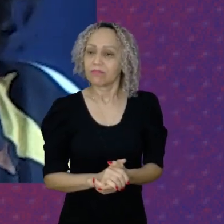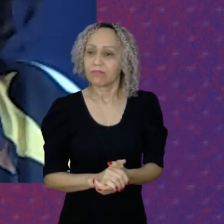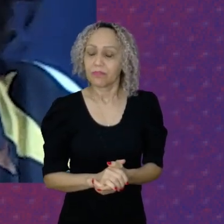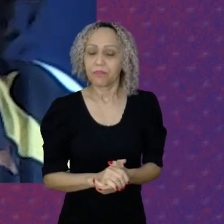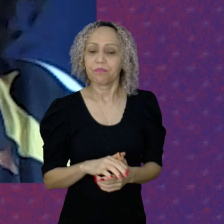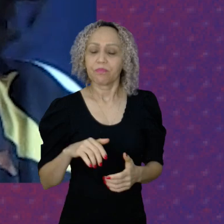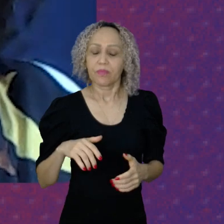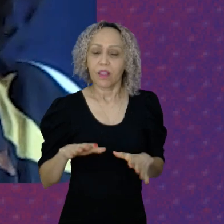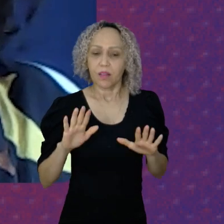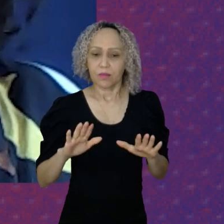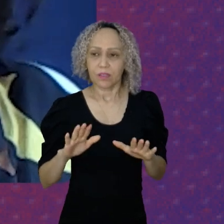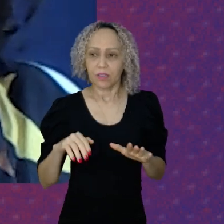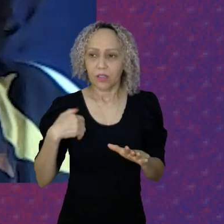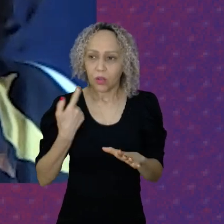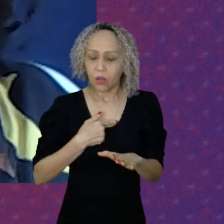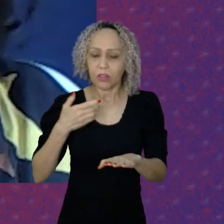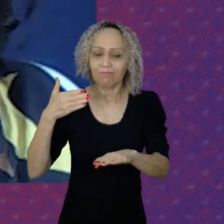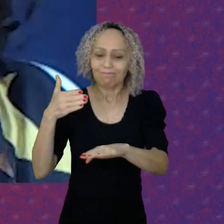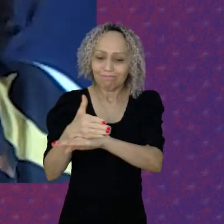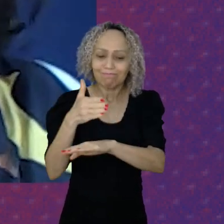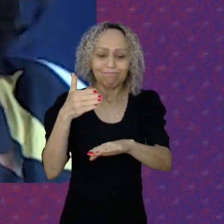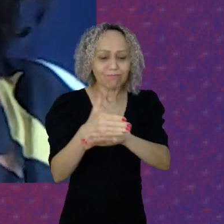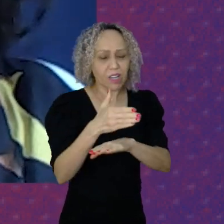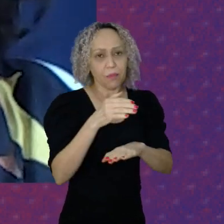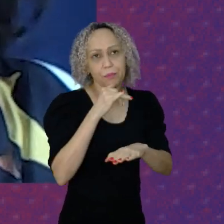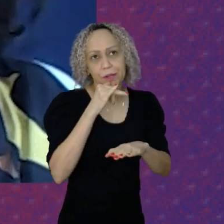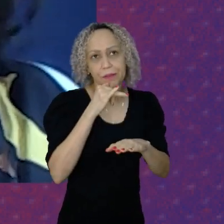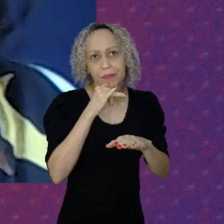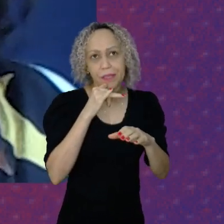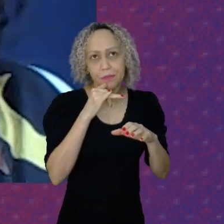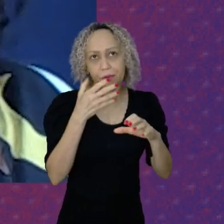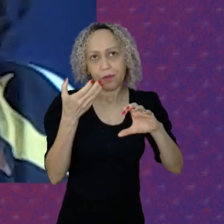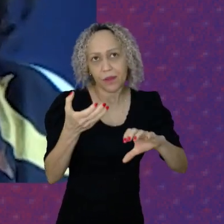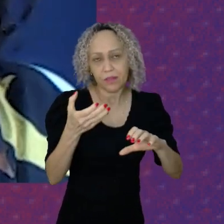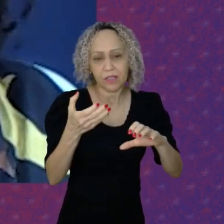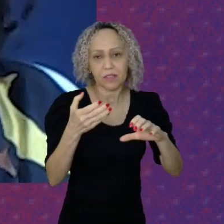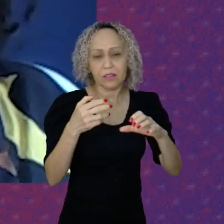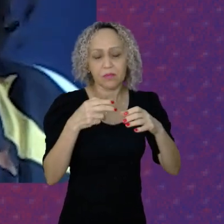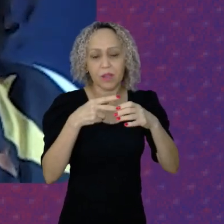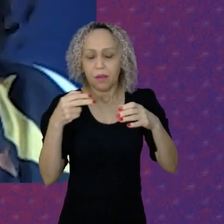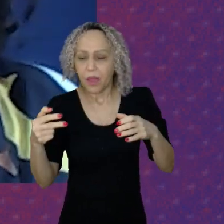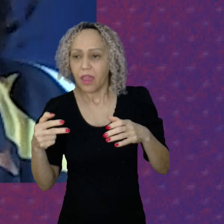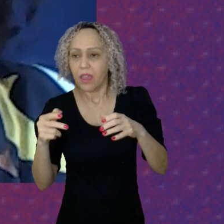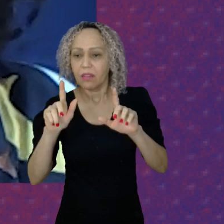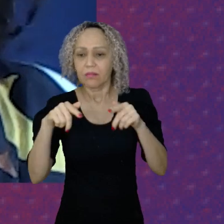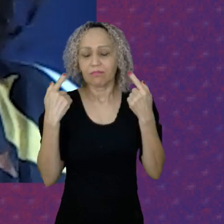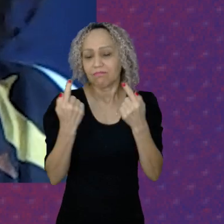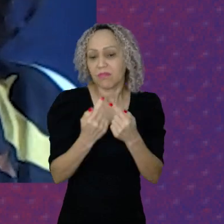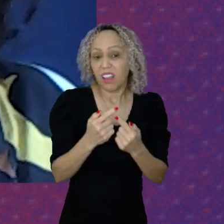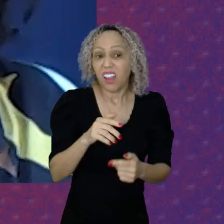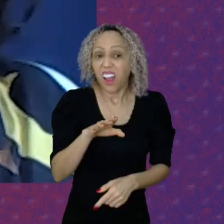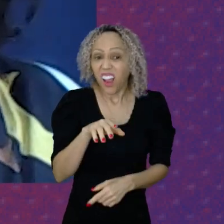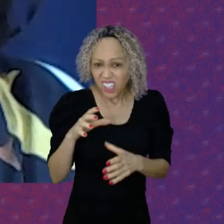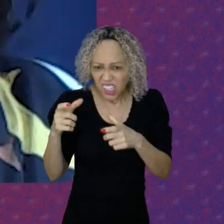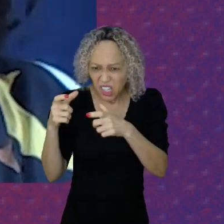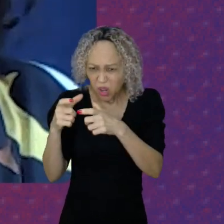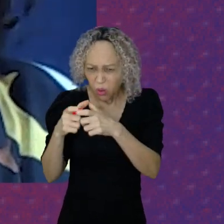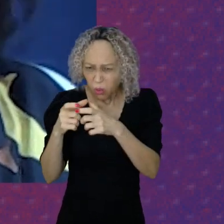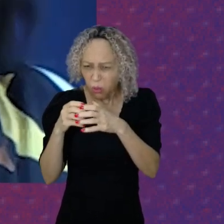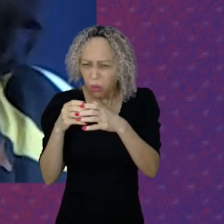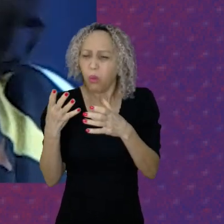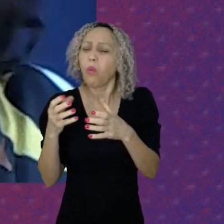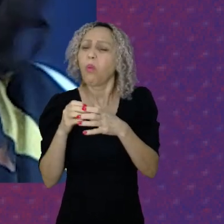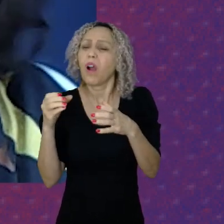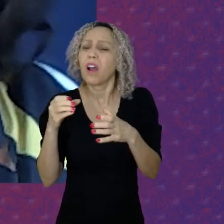aos parlamentos, né, não chegamos nem a 15% de mulheres ocupando esses espaços.